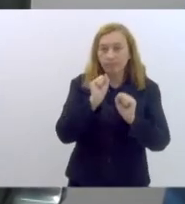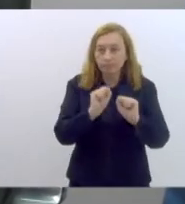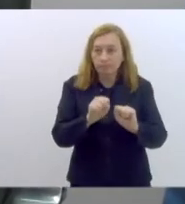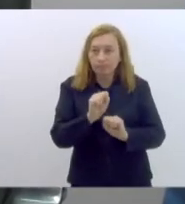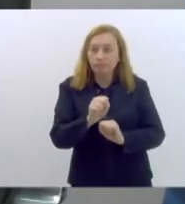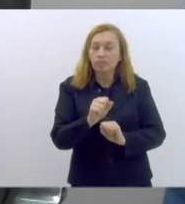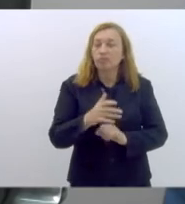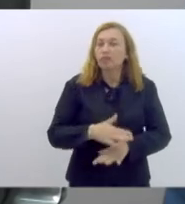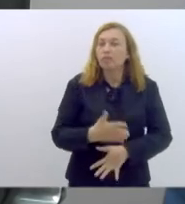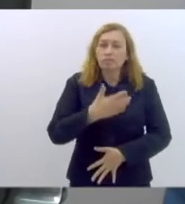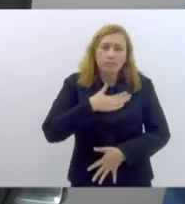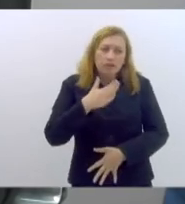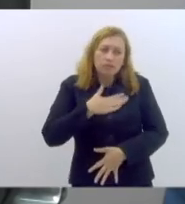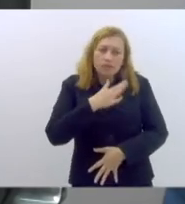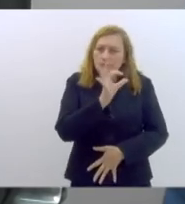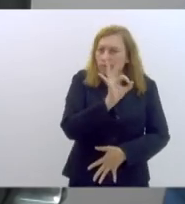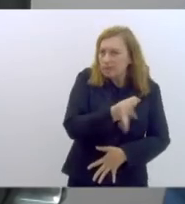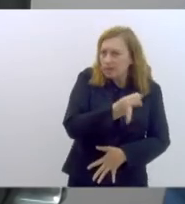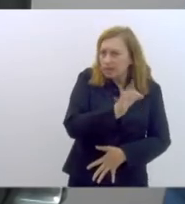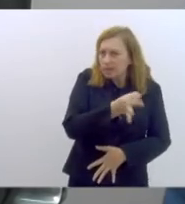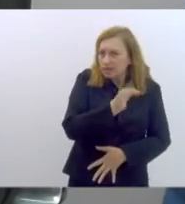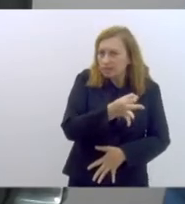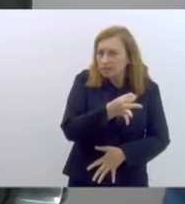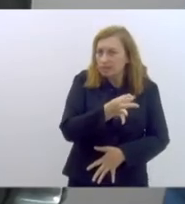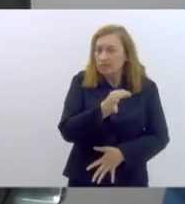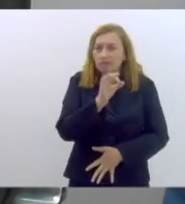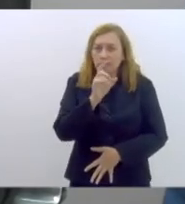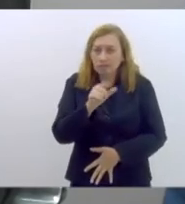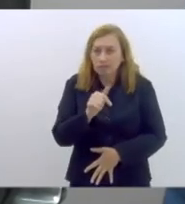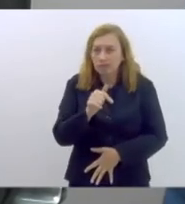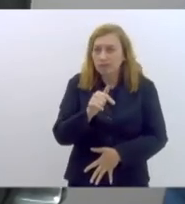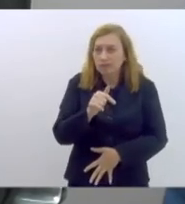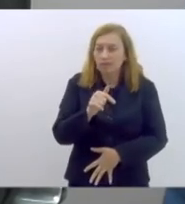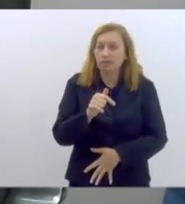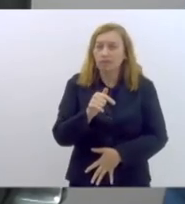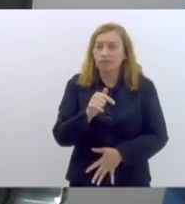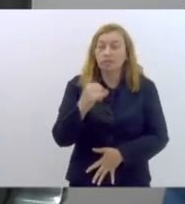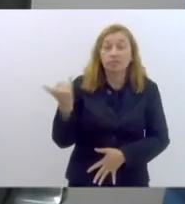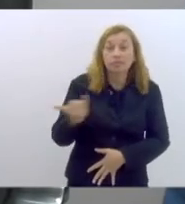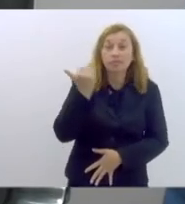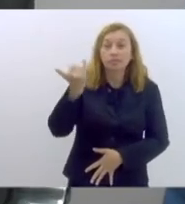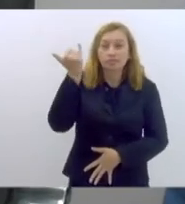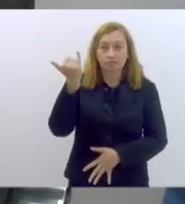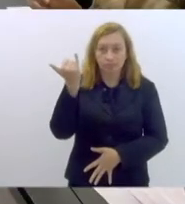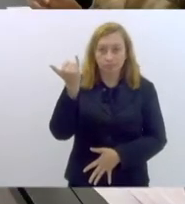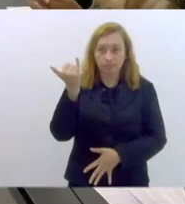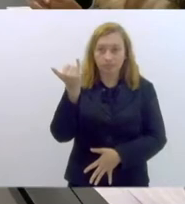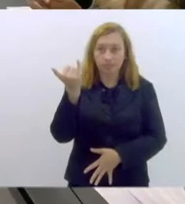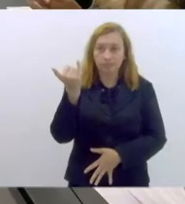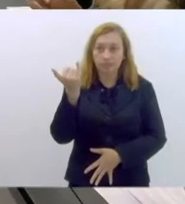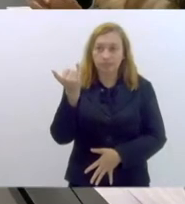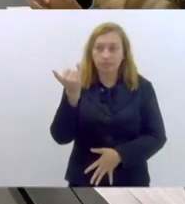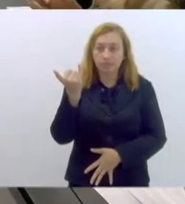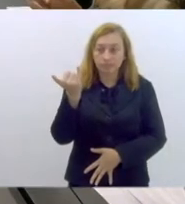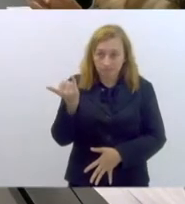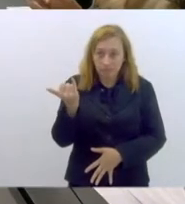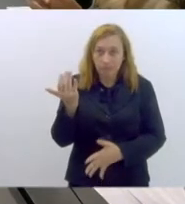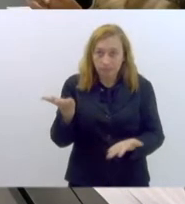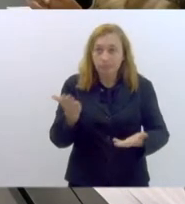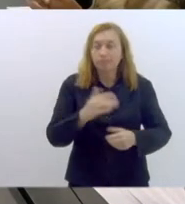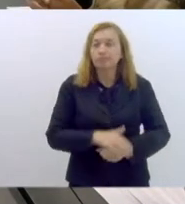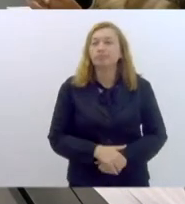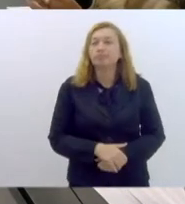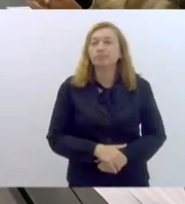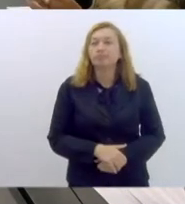E isso, para mim, inclusive, é o cerne do regime, né? Por isso que, porque isso é o cerne do